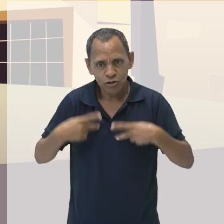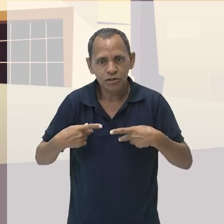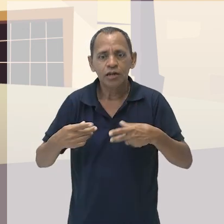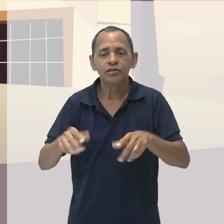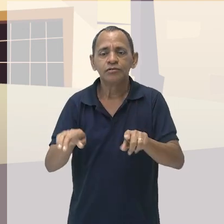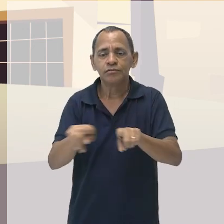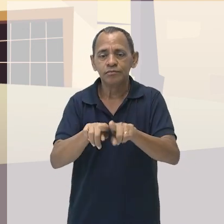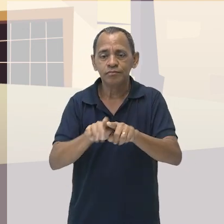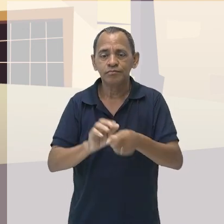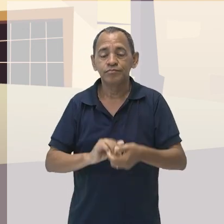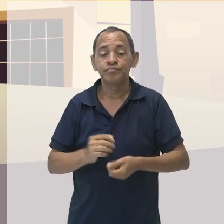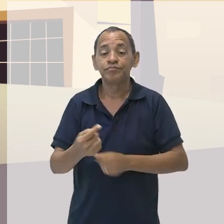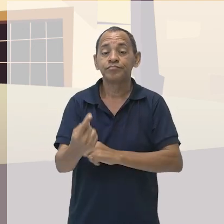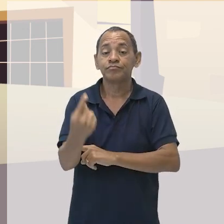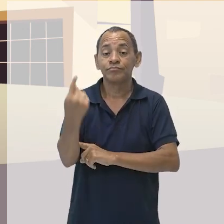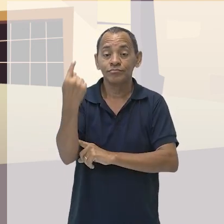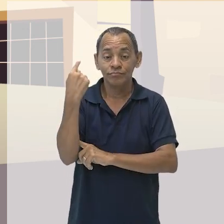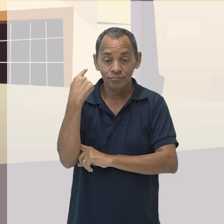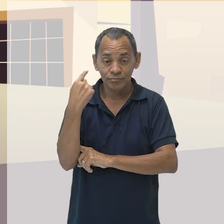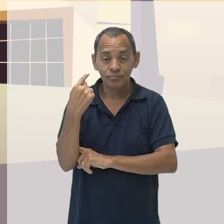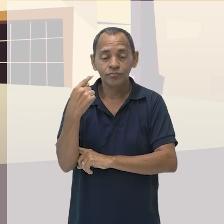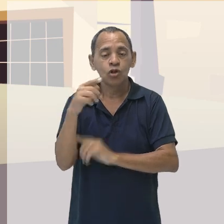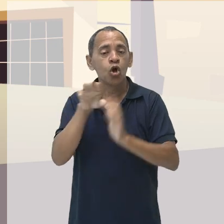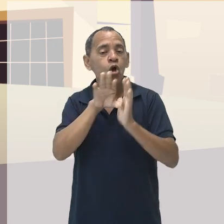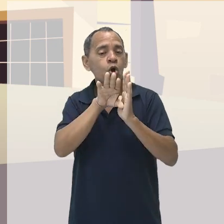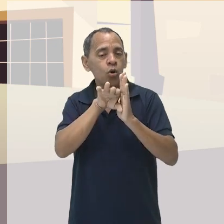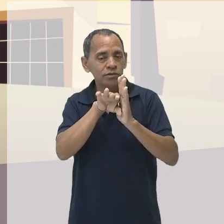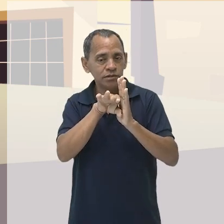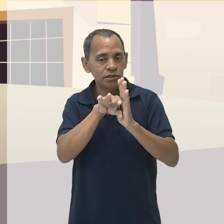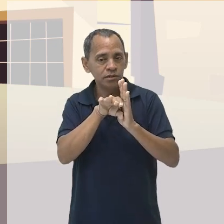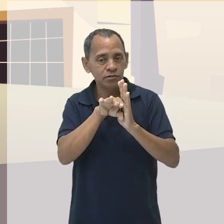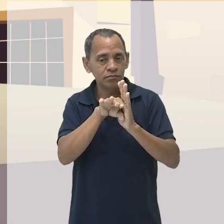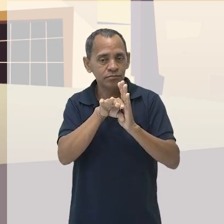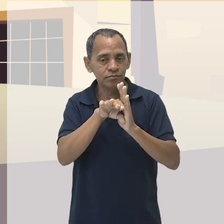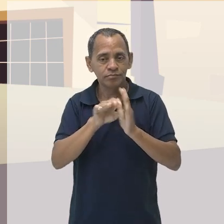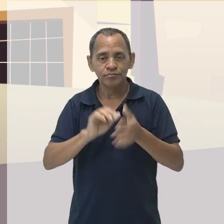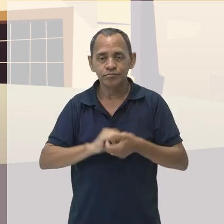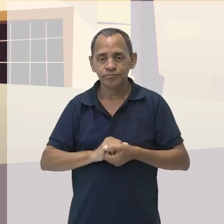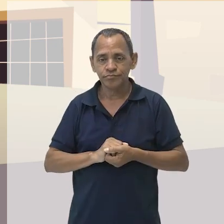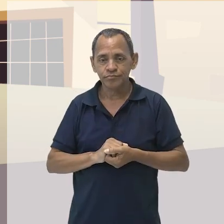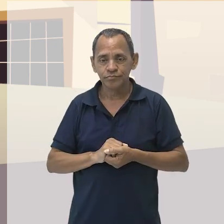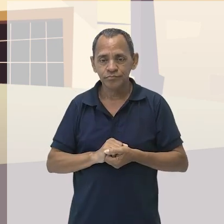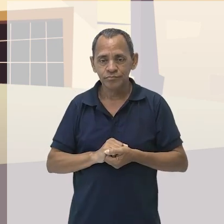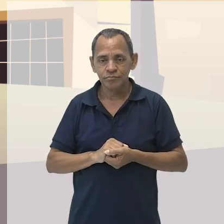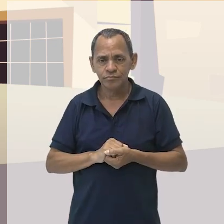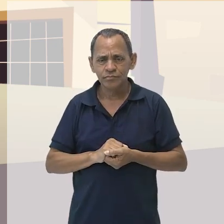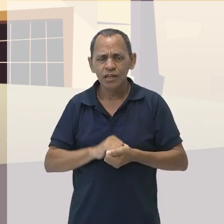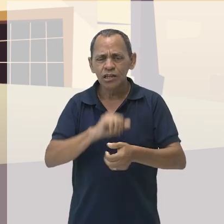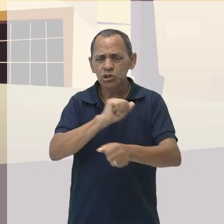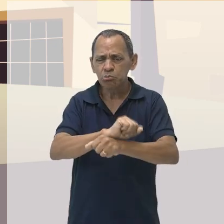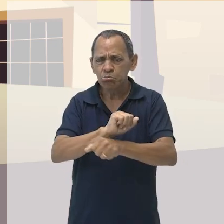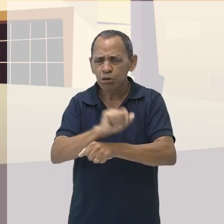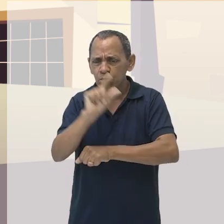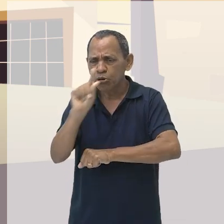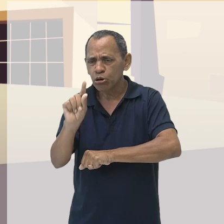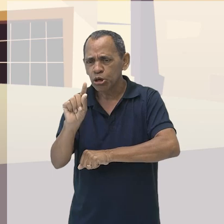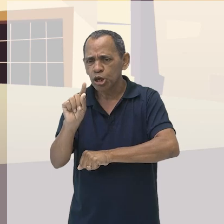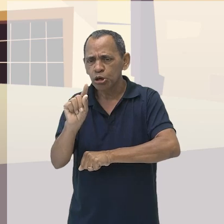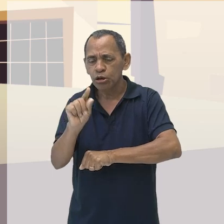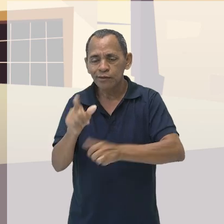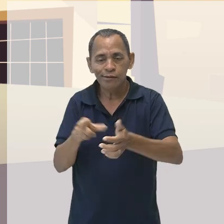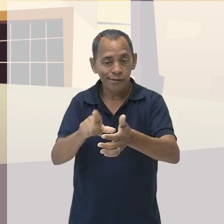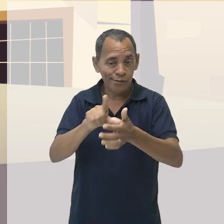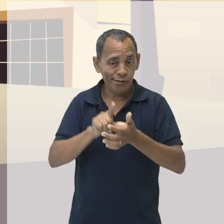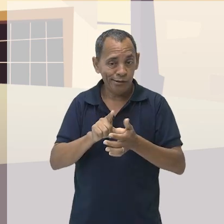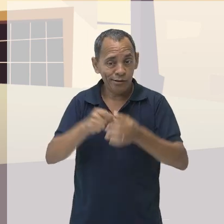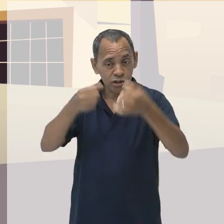lutas, vamos para a sua definição. Mas espera um pouquinho, antes de a gente definir,